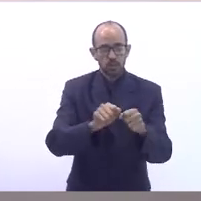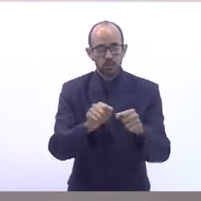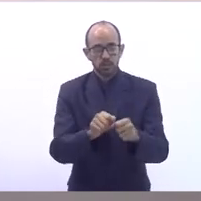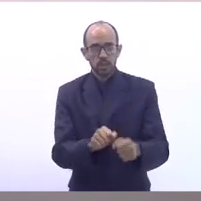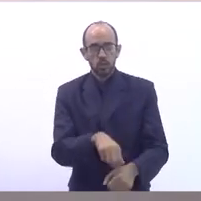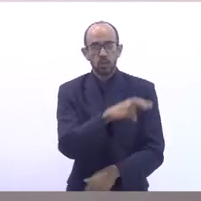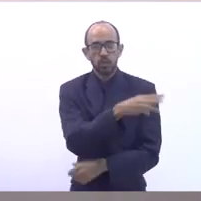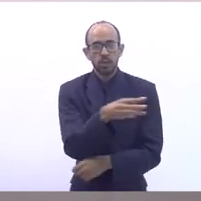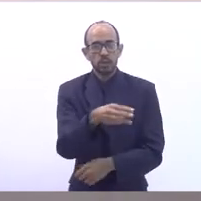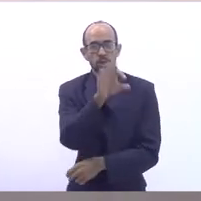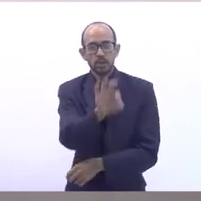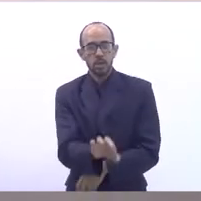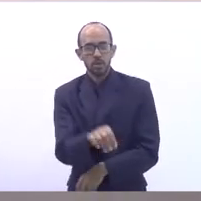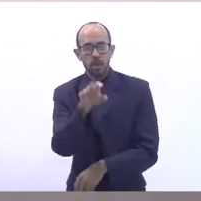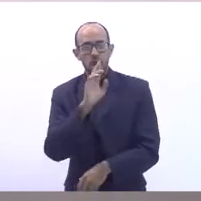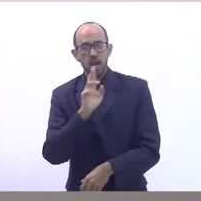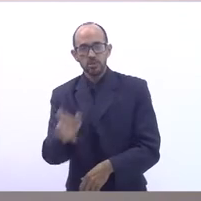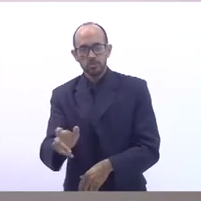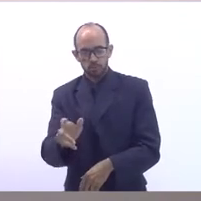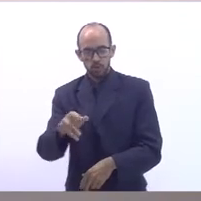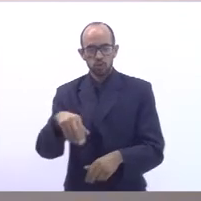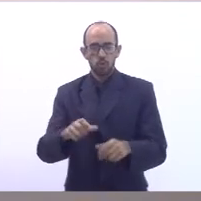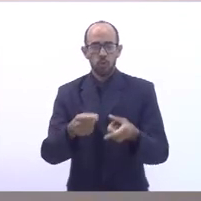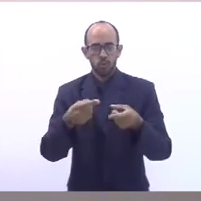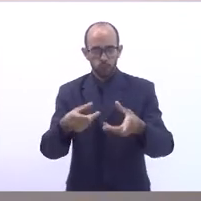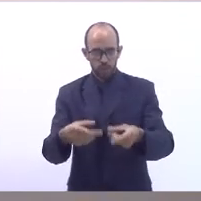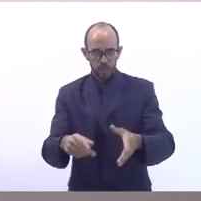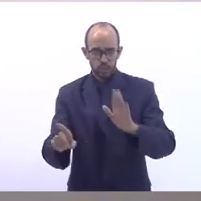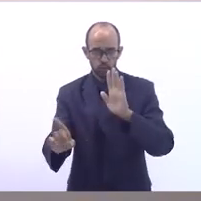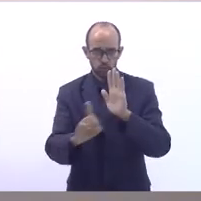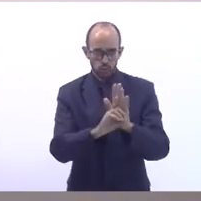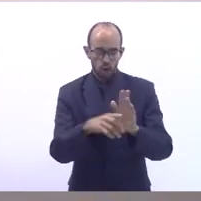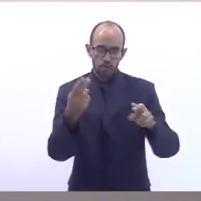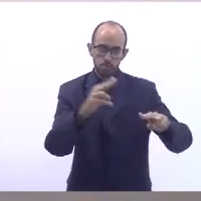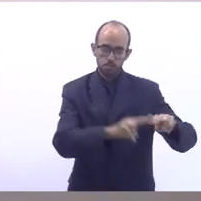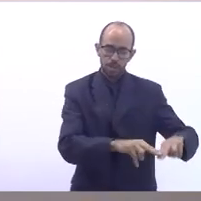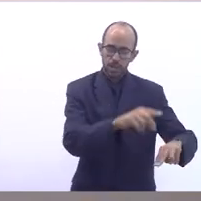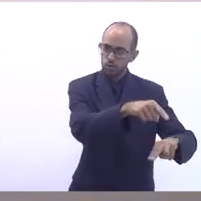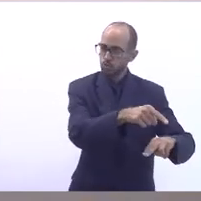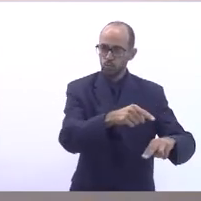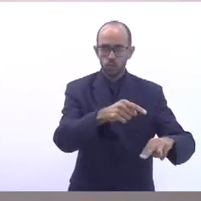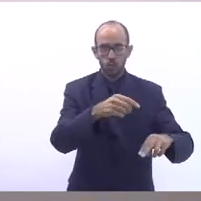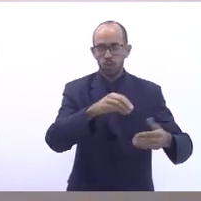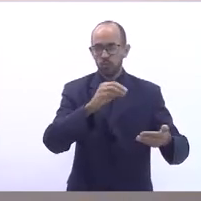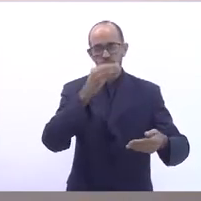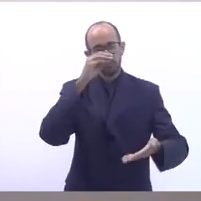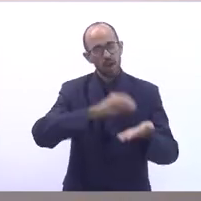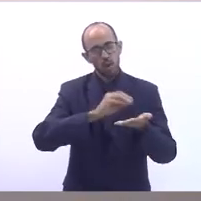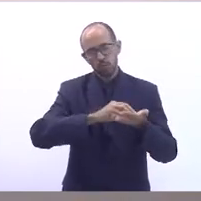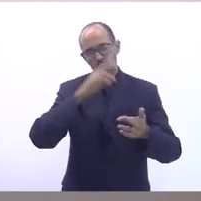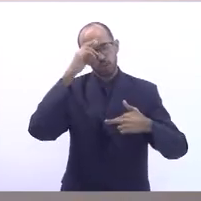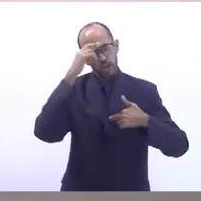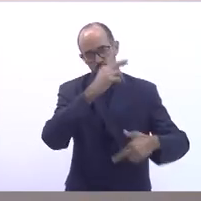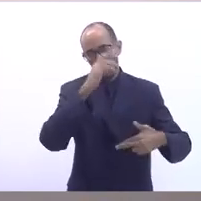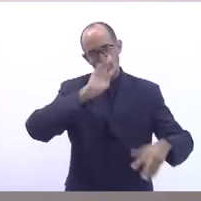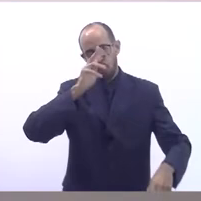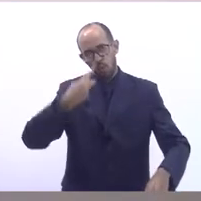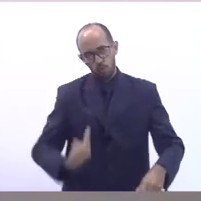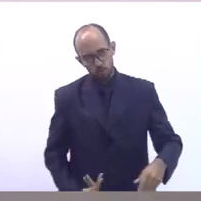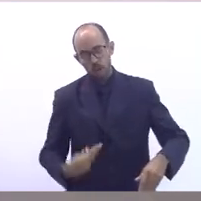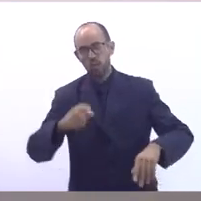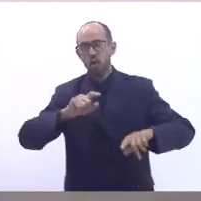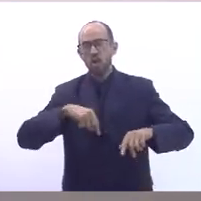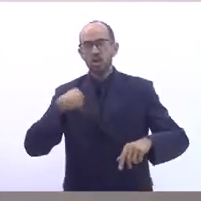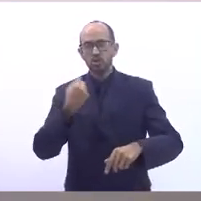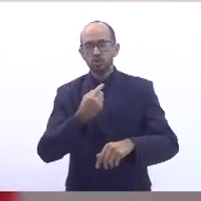presos e responderão por tráfico de drogas encarcerados em condições de uso e não sendo cumprida a lei de execução penal estamos há